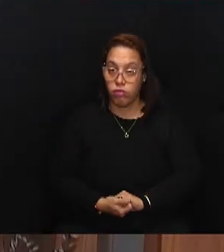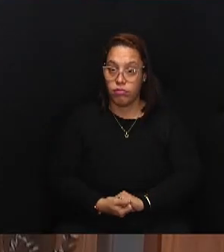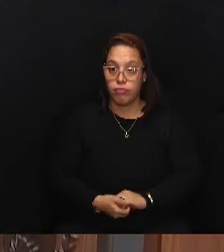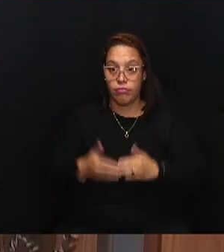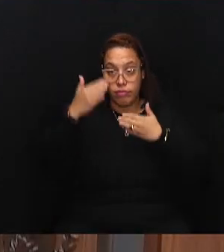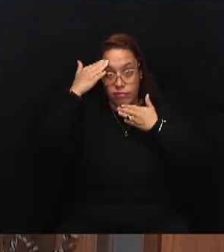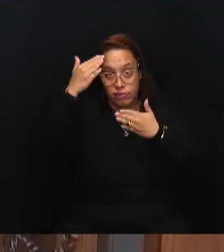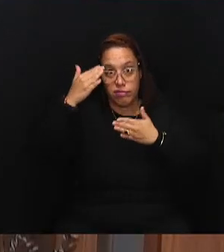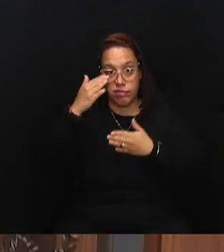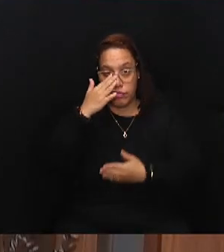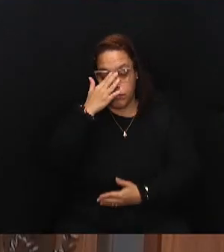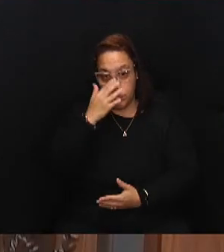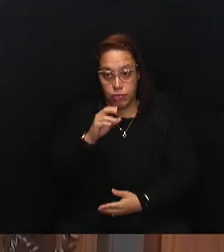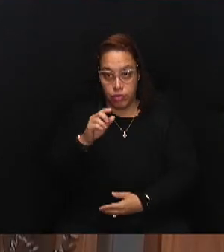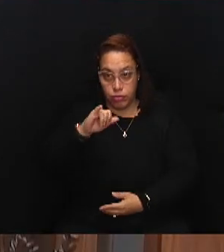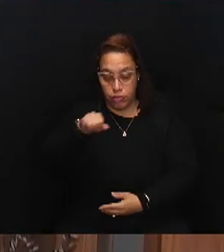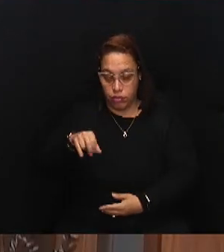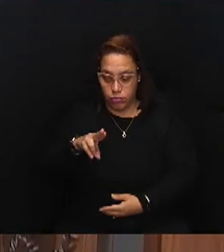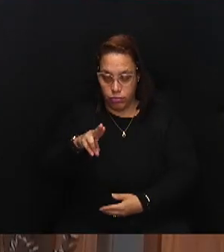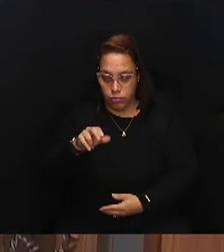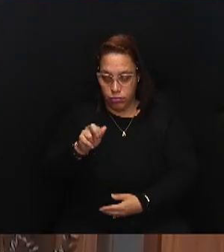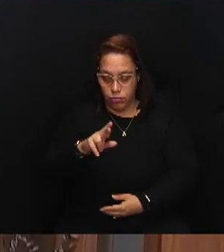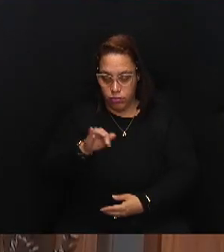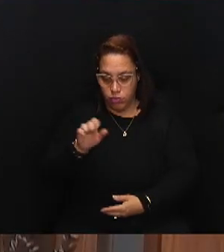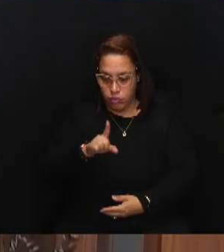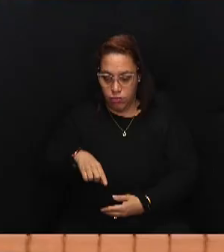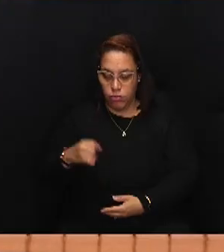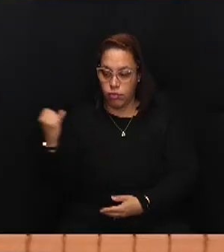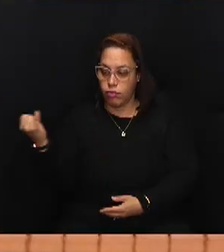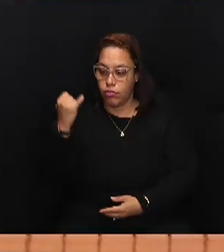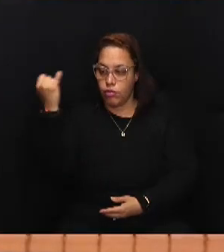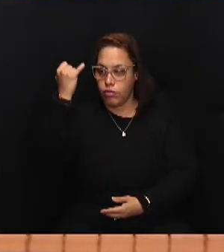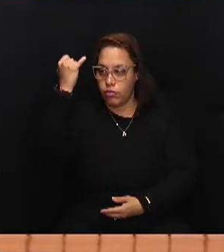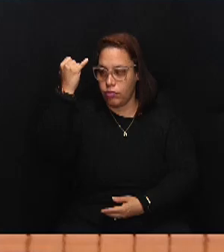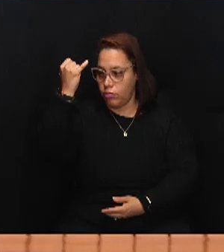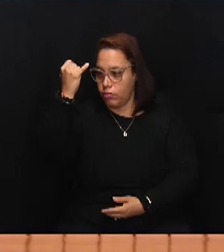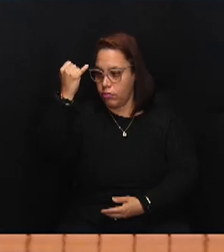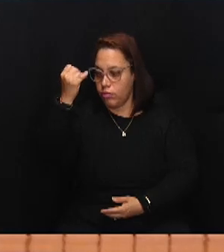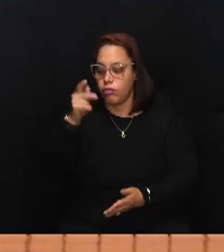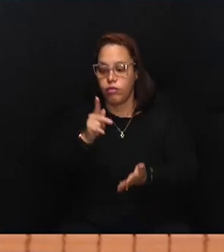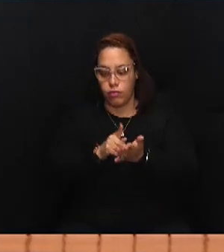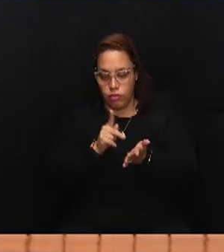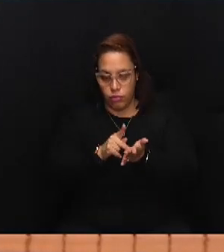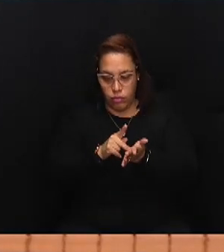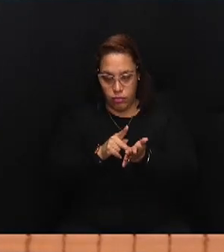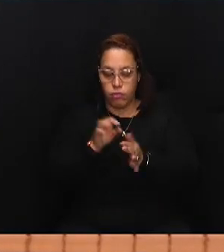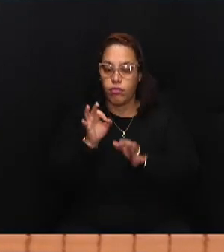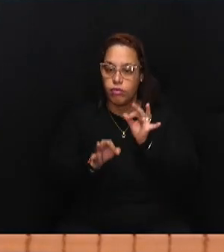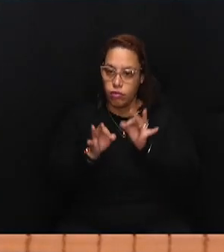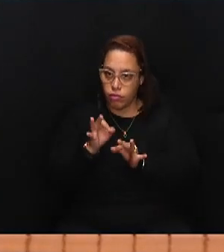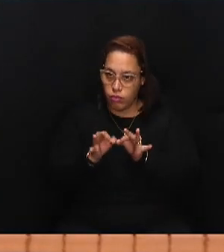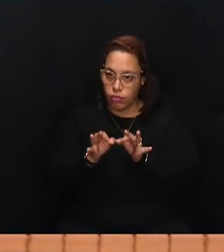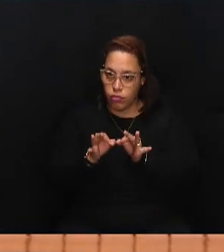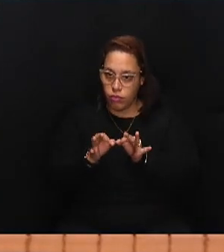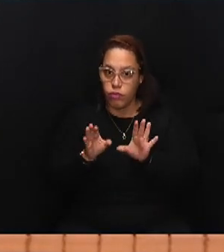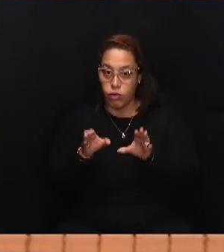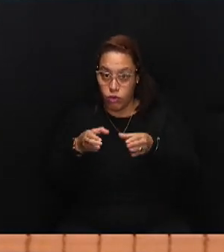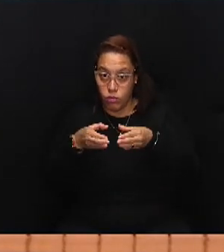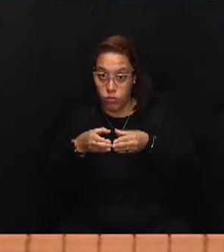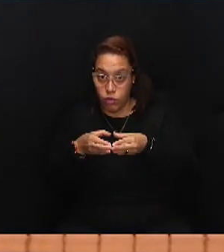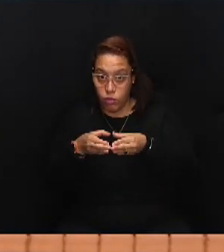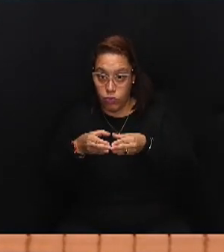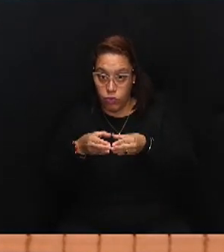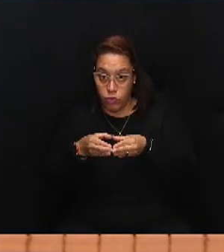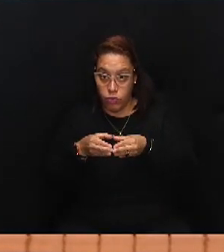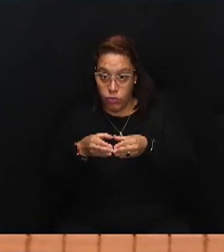Obrigado, Leandro. Juarez, a respeito do que você falou, acho que deu muita importância aí, realmente. Justamente por isso nós fizemos essa comissão,